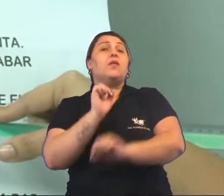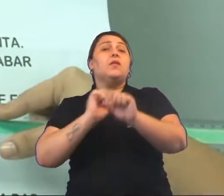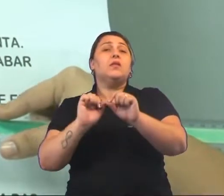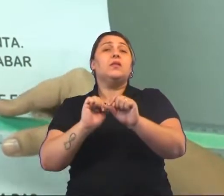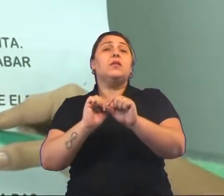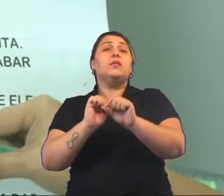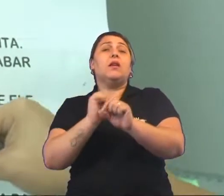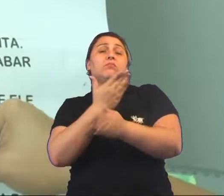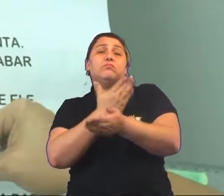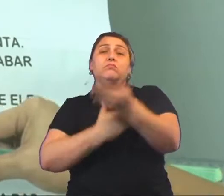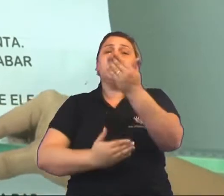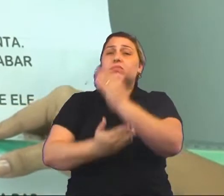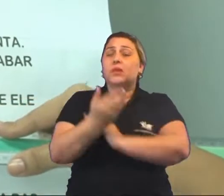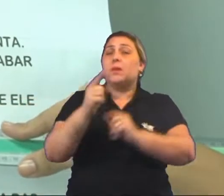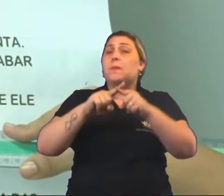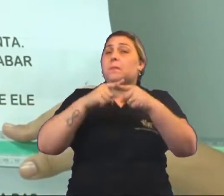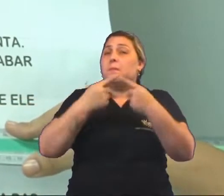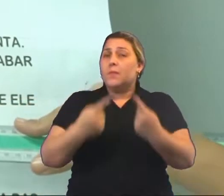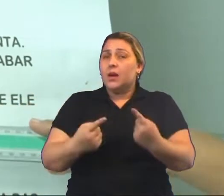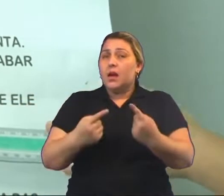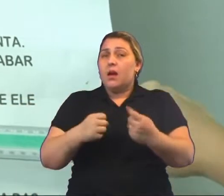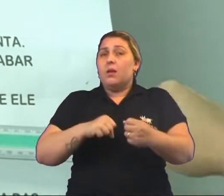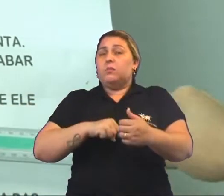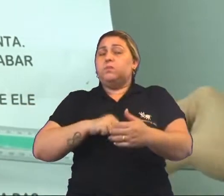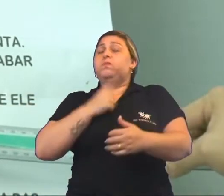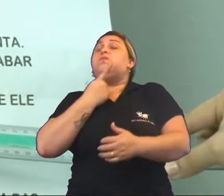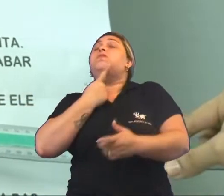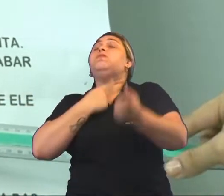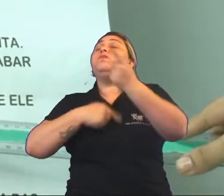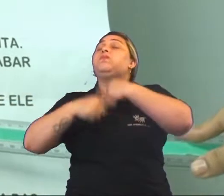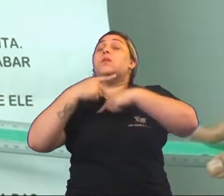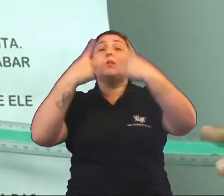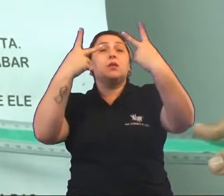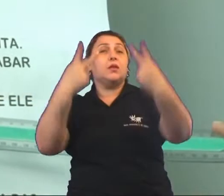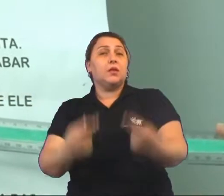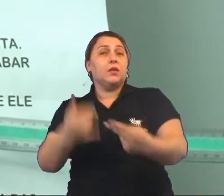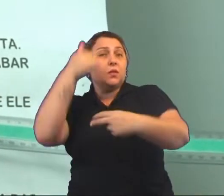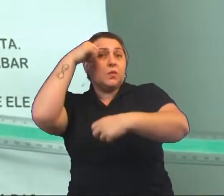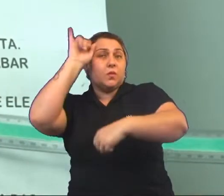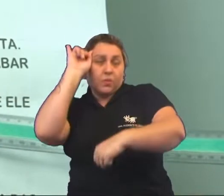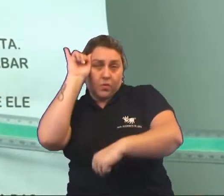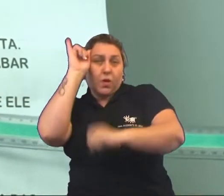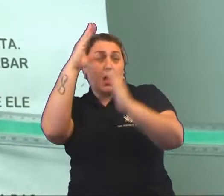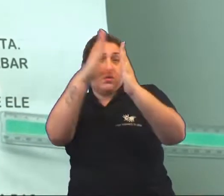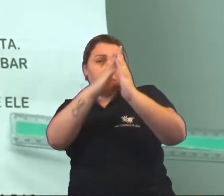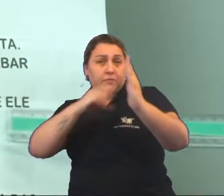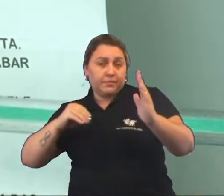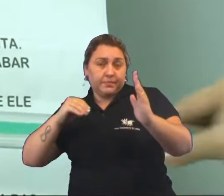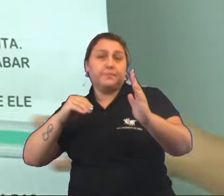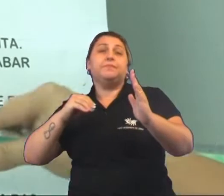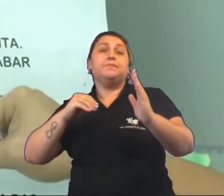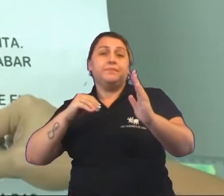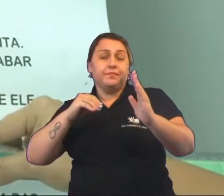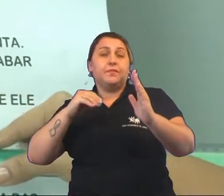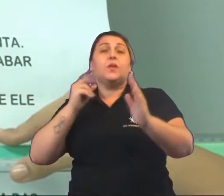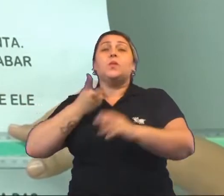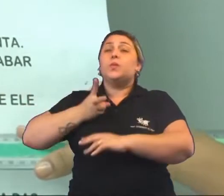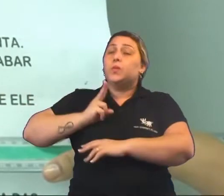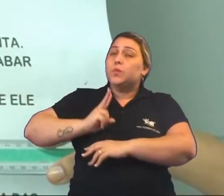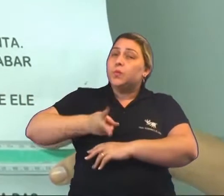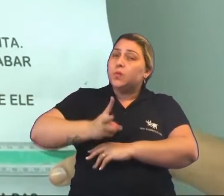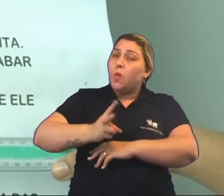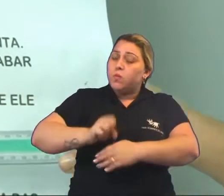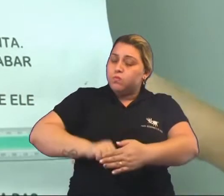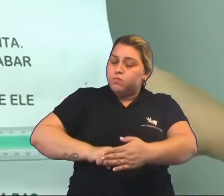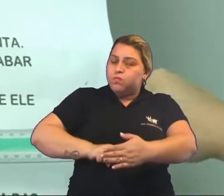se machucando. Mas era tanta a vontade do sapo de imitar o boi que ele continuou